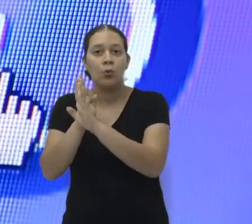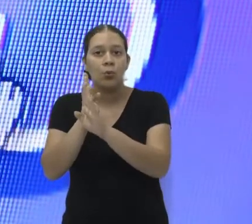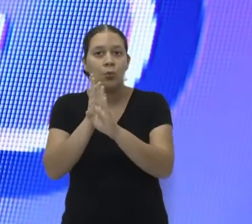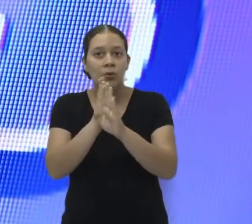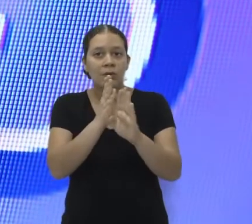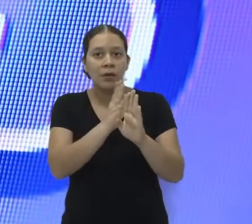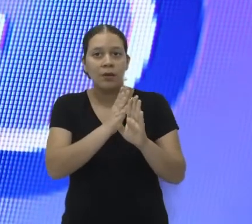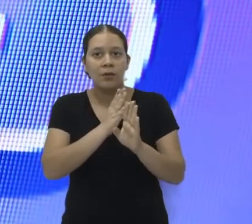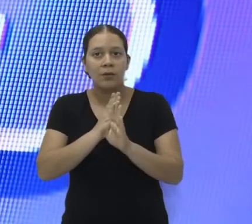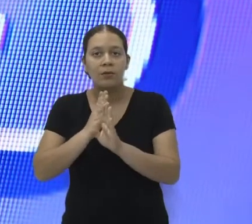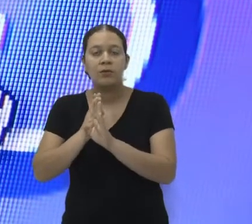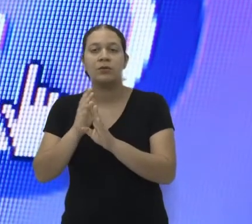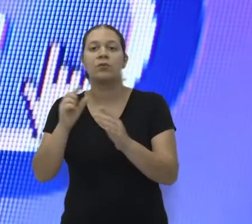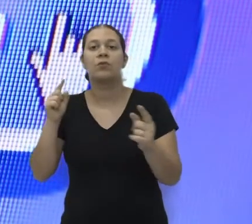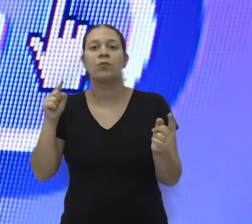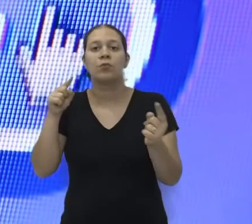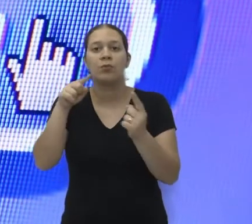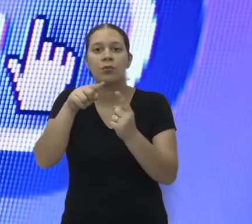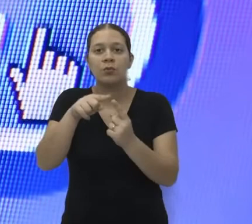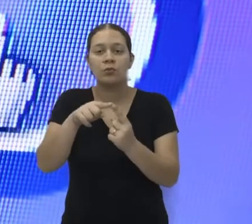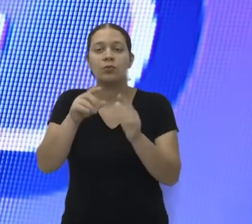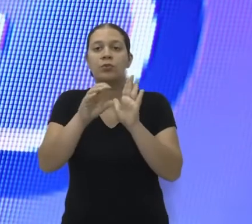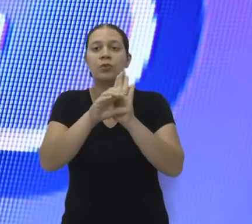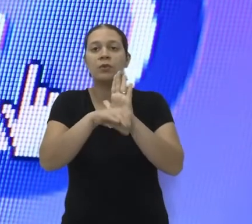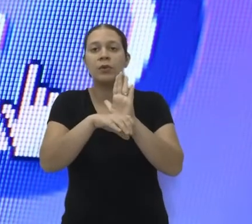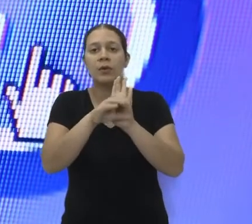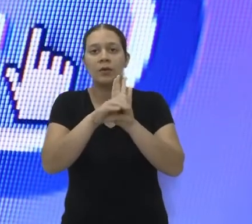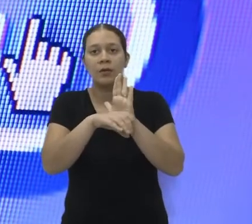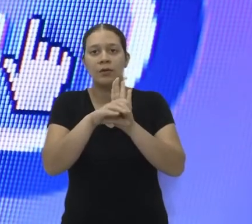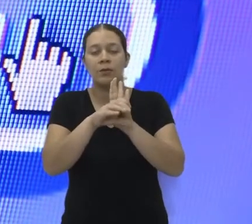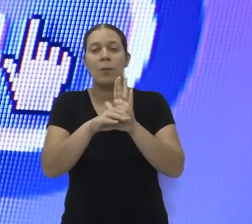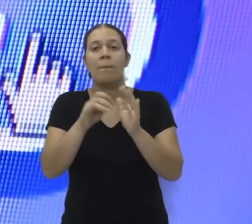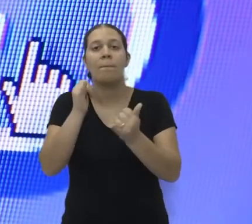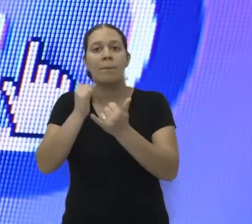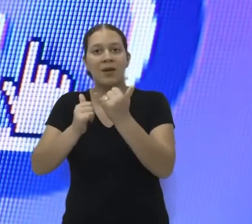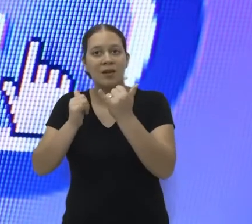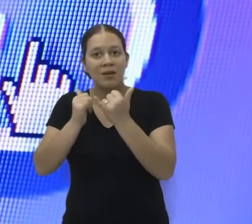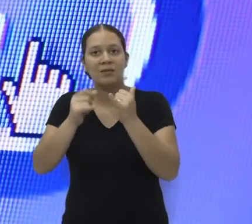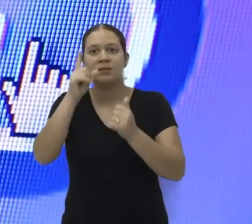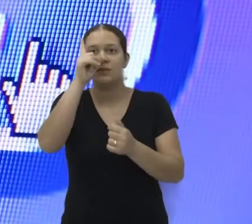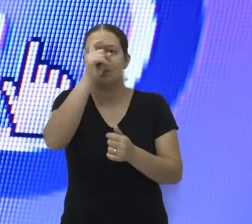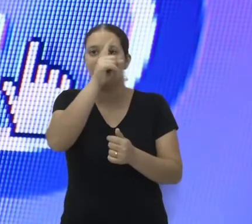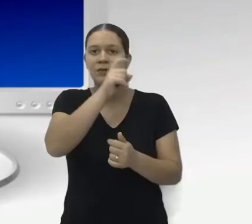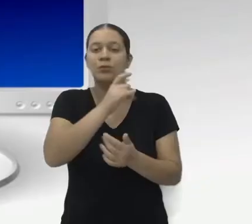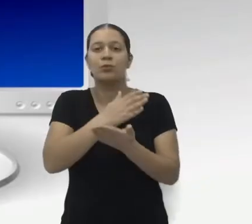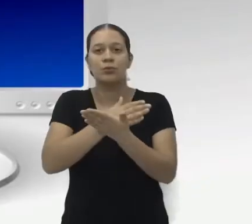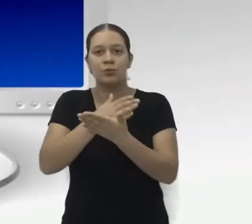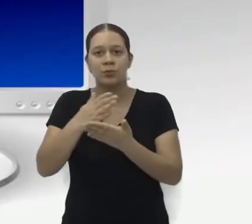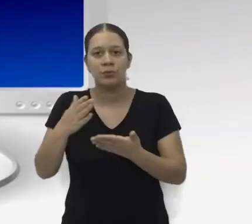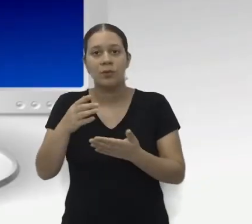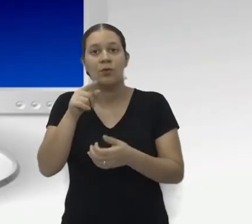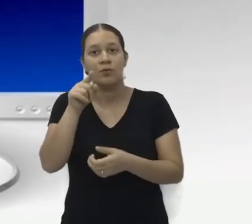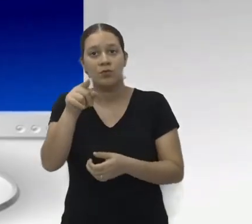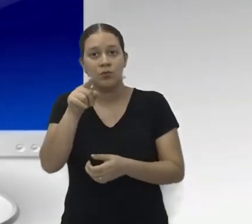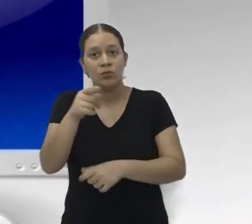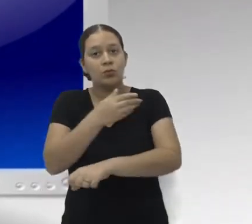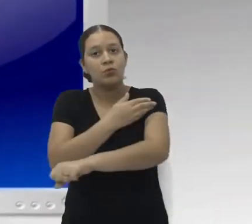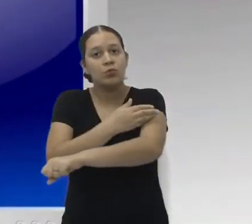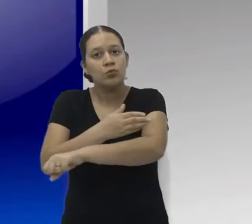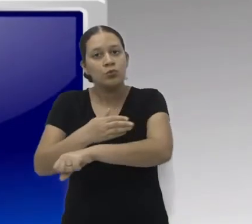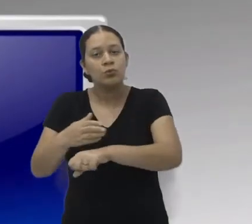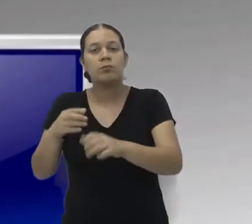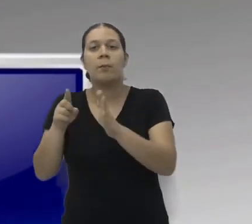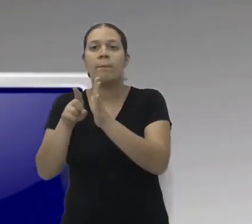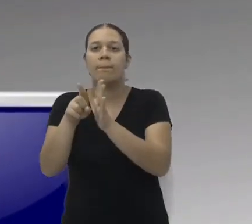Encontrar essas pistas sobre o objetivo do conteúdo em questão parece difícil no início, mas com o hábito de